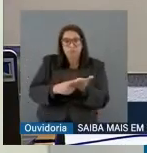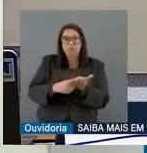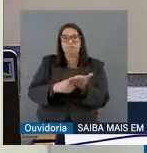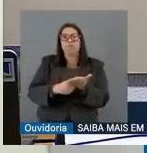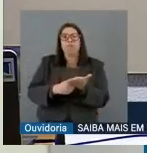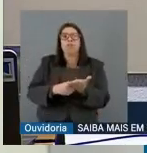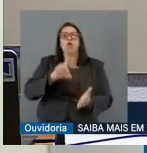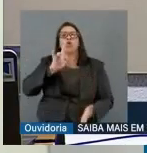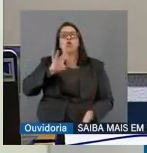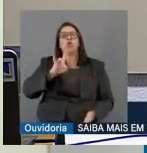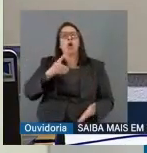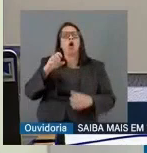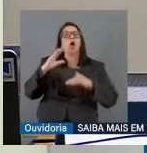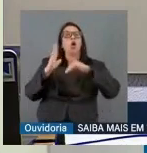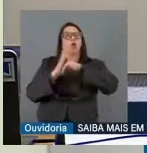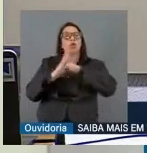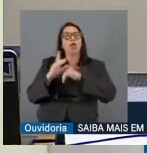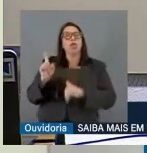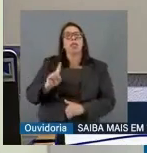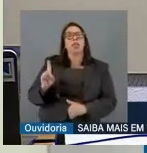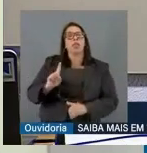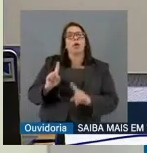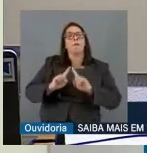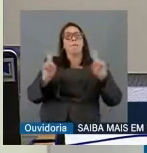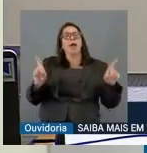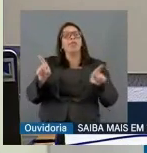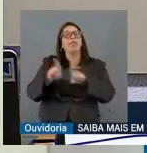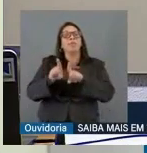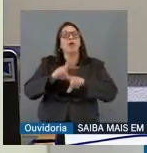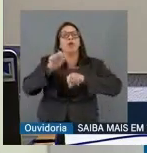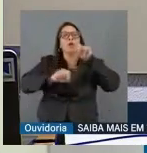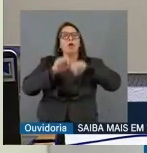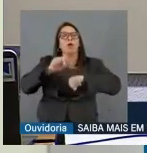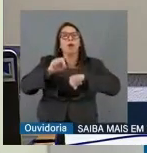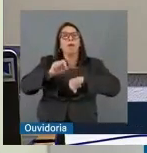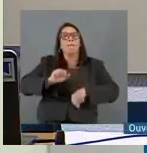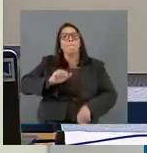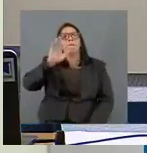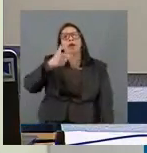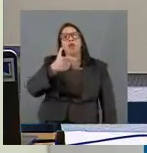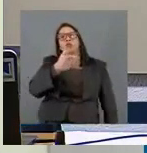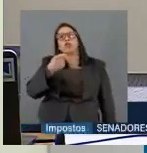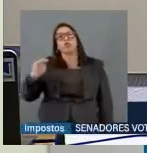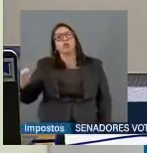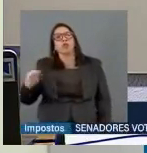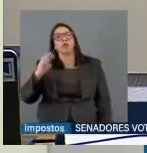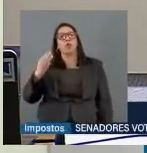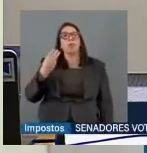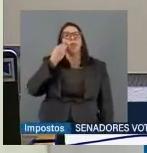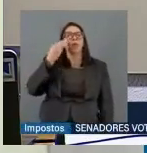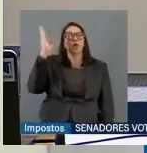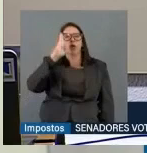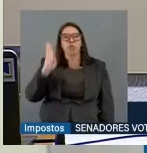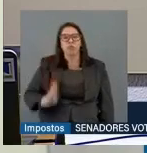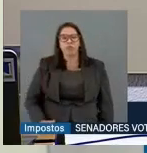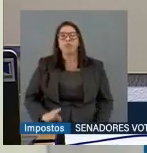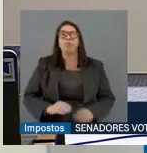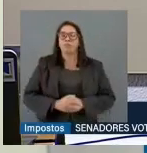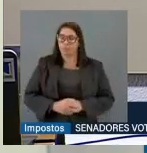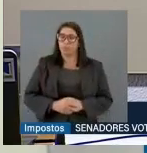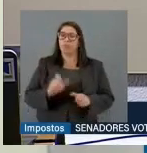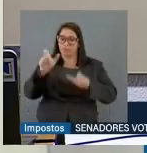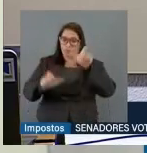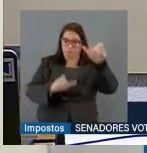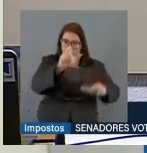surpresa aí, né? E eu concordo com o Bolsonaro, na época, porque se você